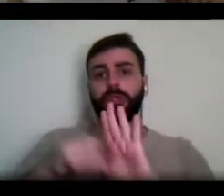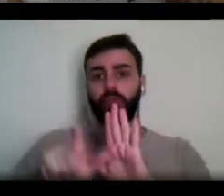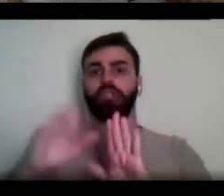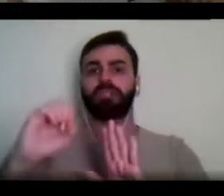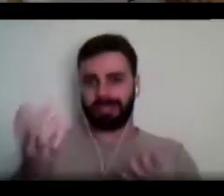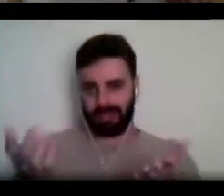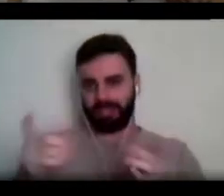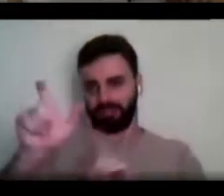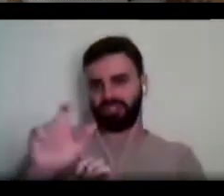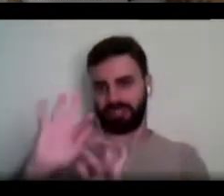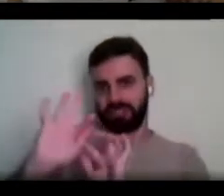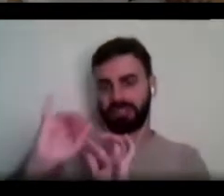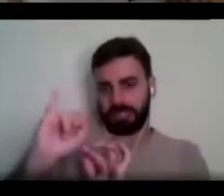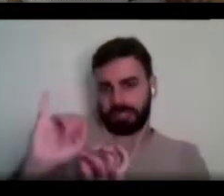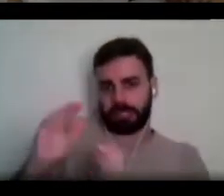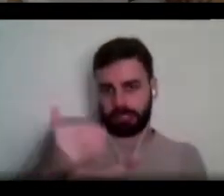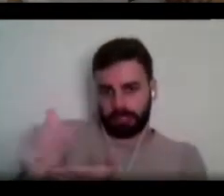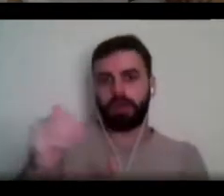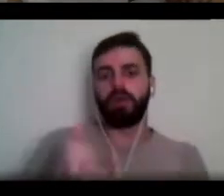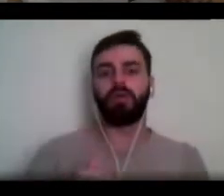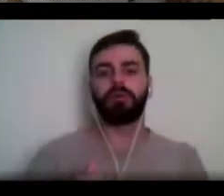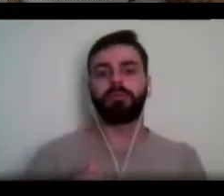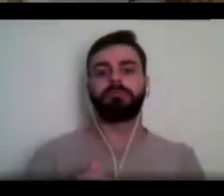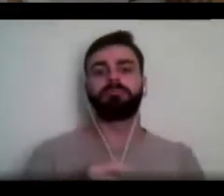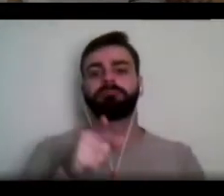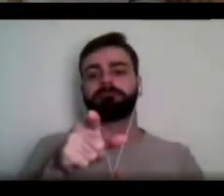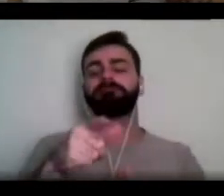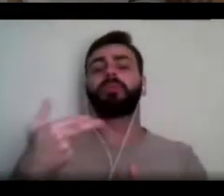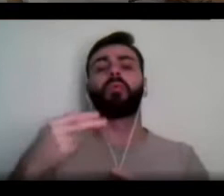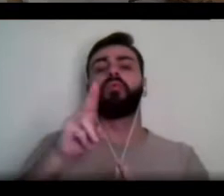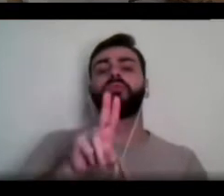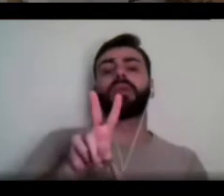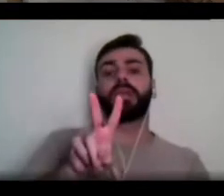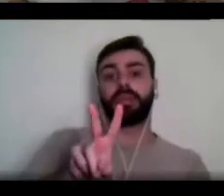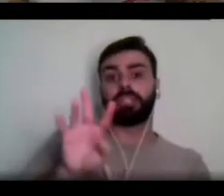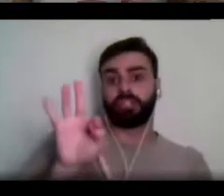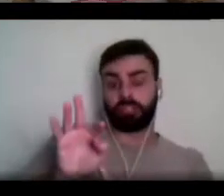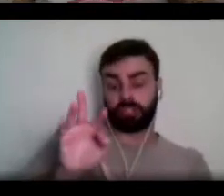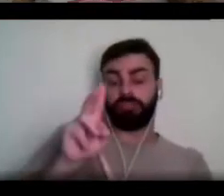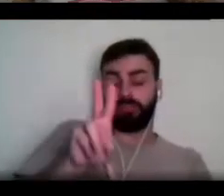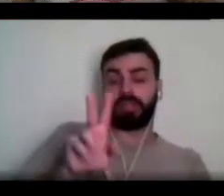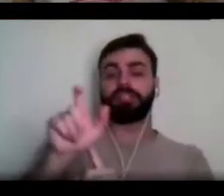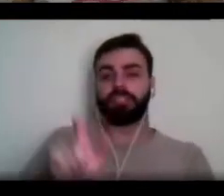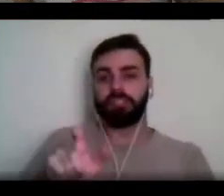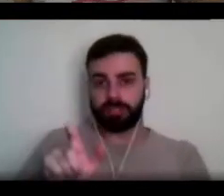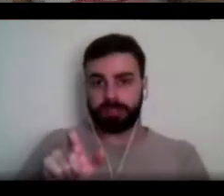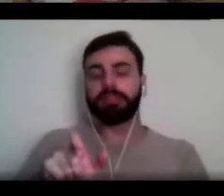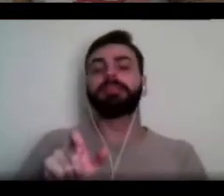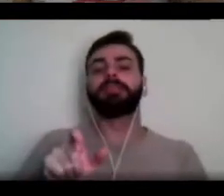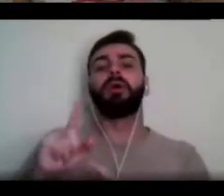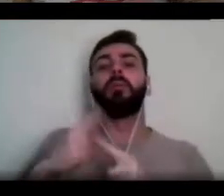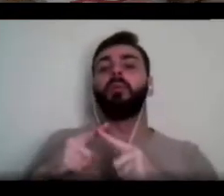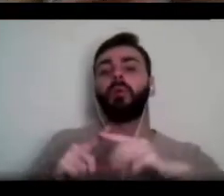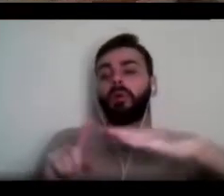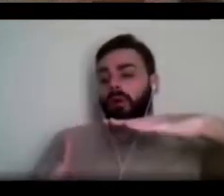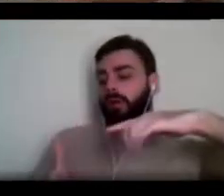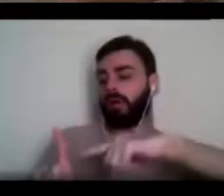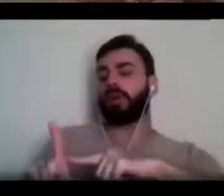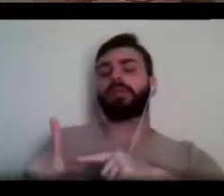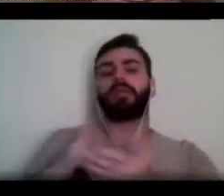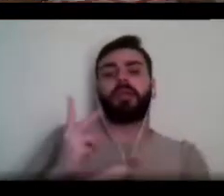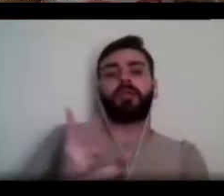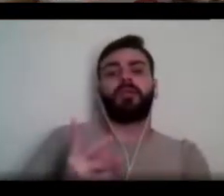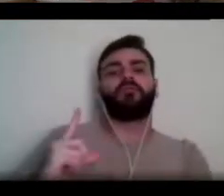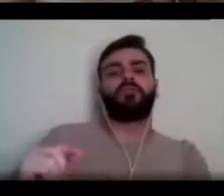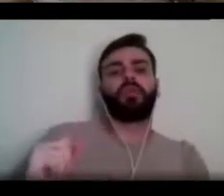um x0, que é simplesmente igual a um Vx vezes t, né? Por quê? Porque o professor está